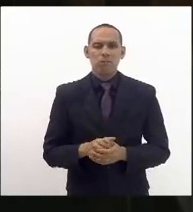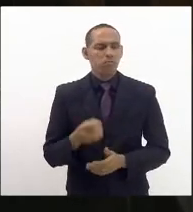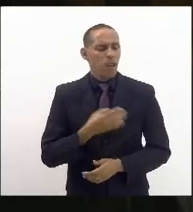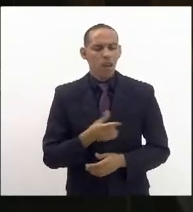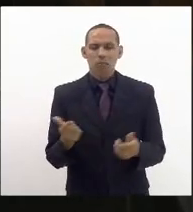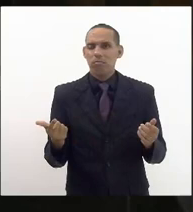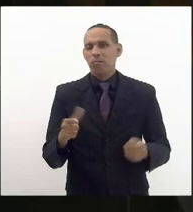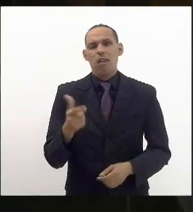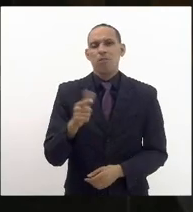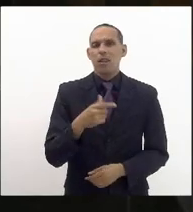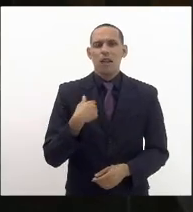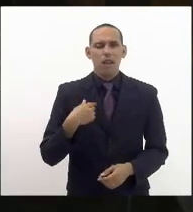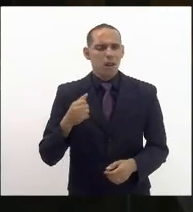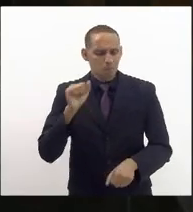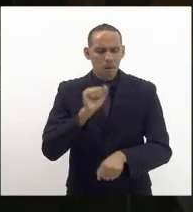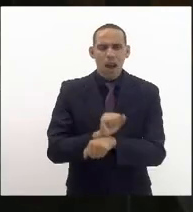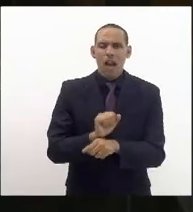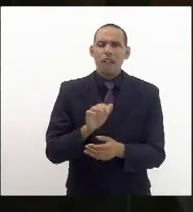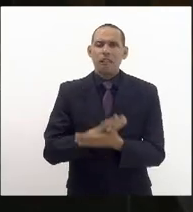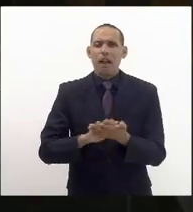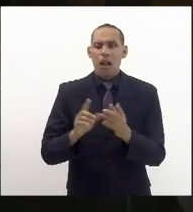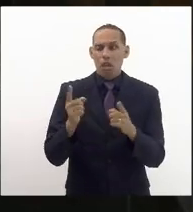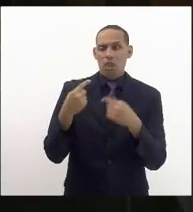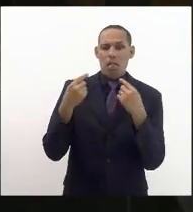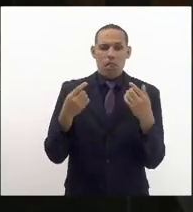Absolutamente ninguém, nada vai me parar, vai me intimidar.